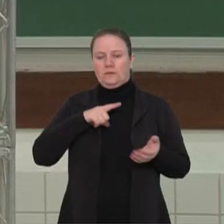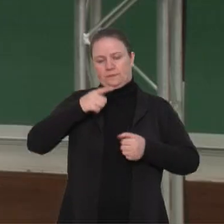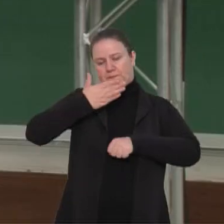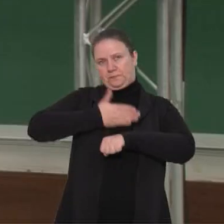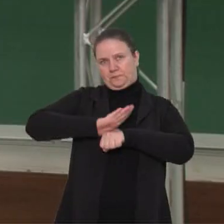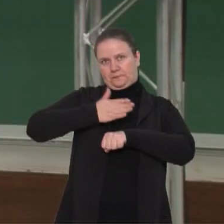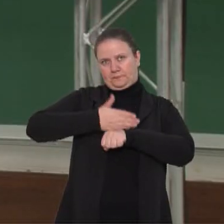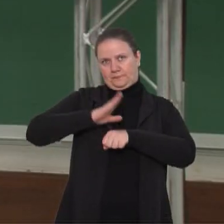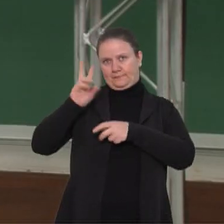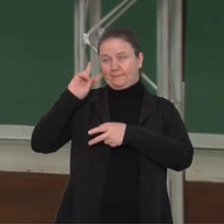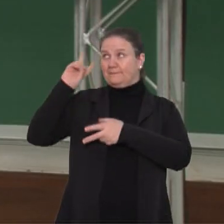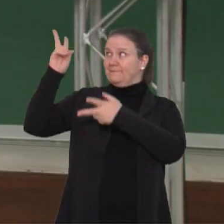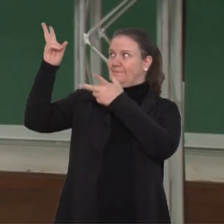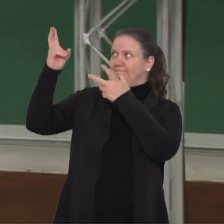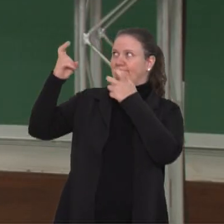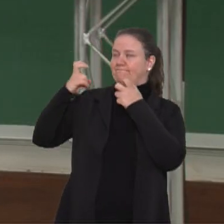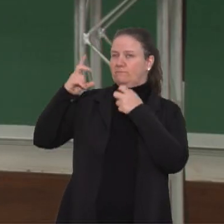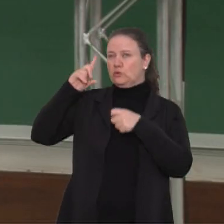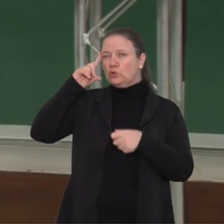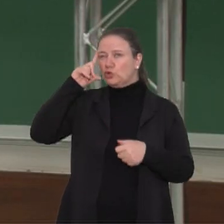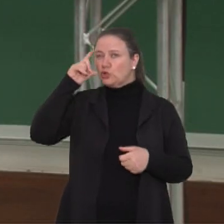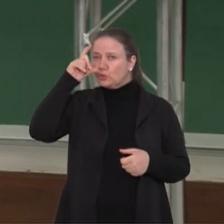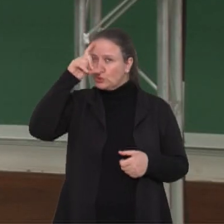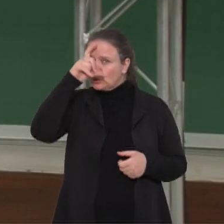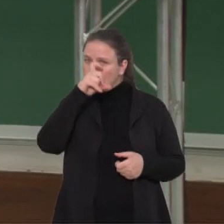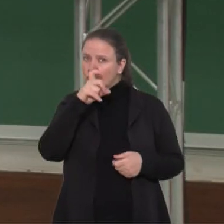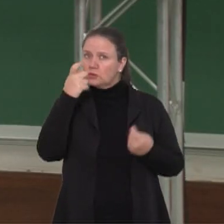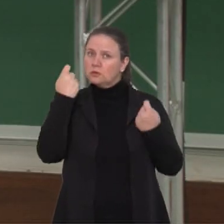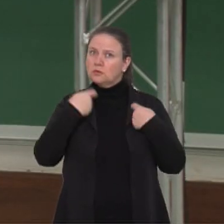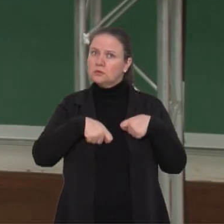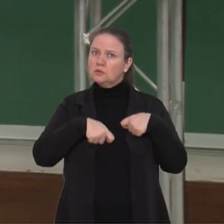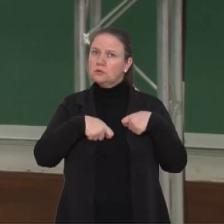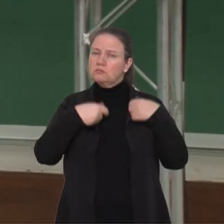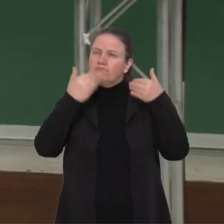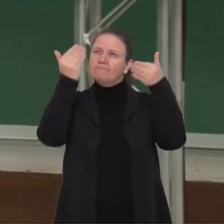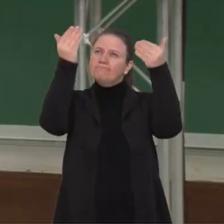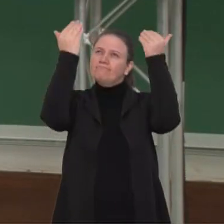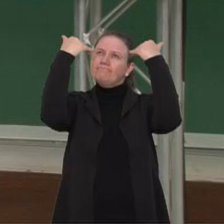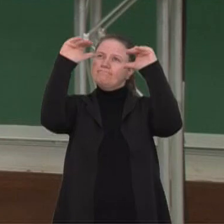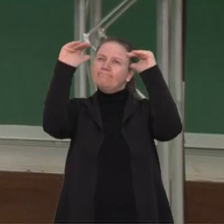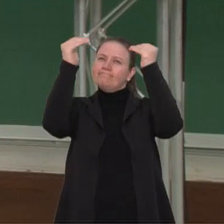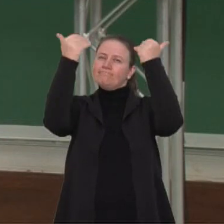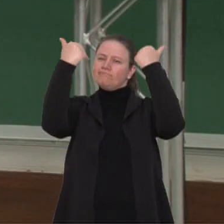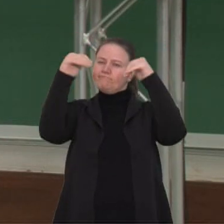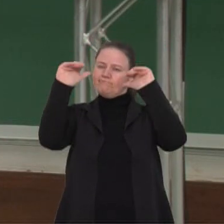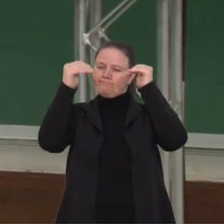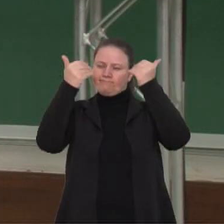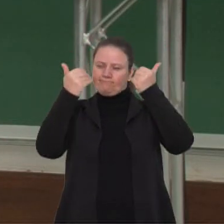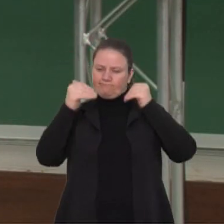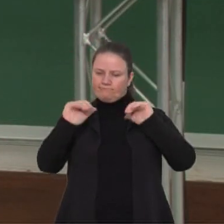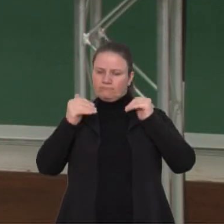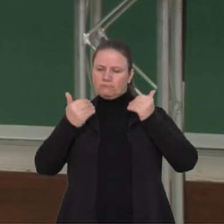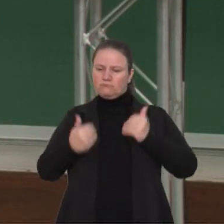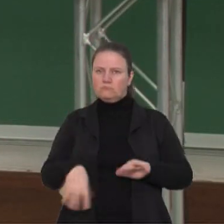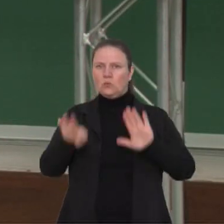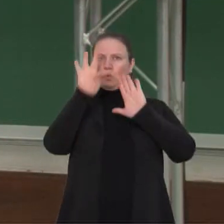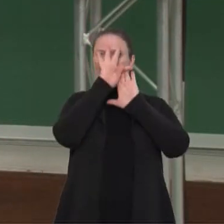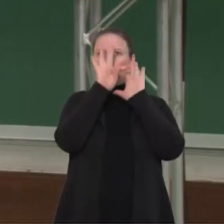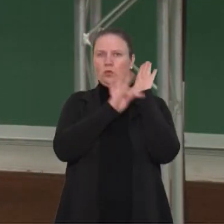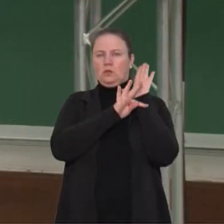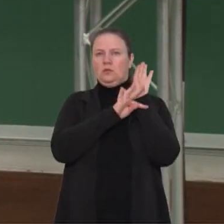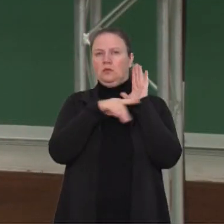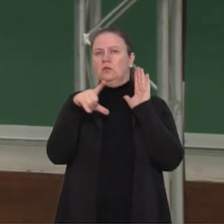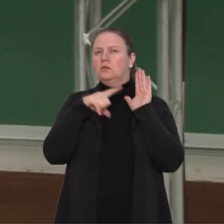exercício, ele é difícil, porque você vai ter que analisar a estrutura do texto, e aqui tem uma